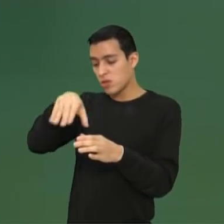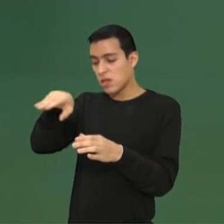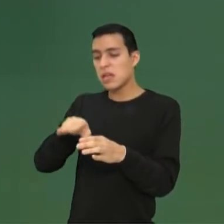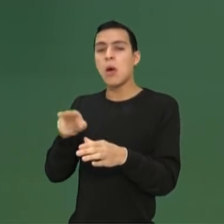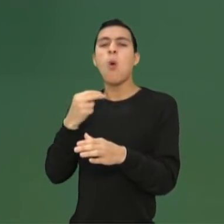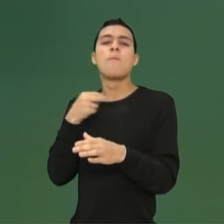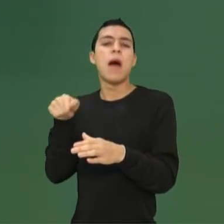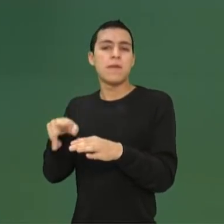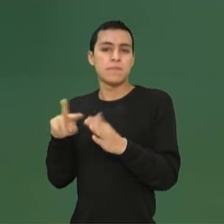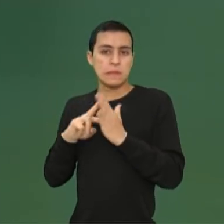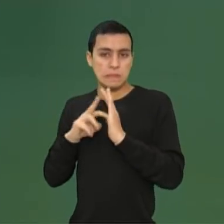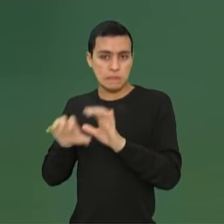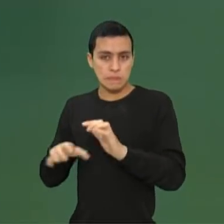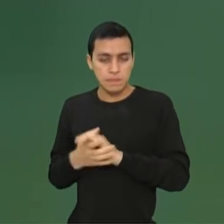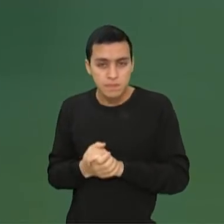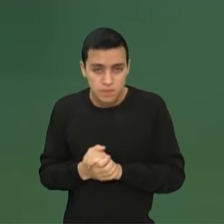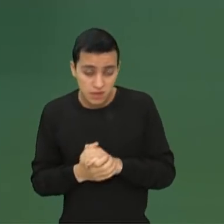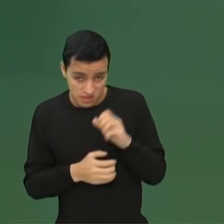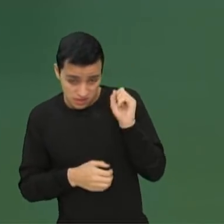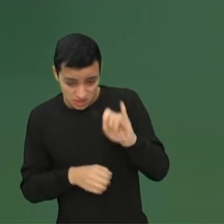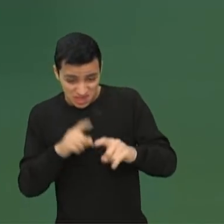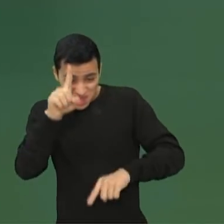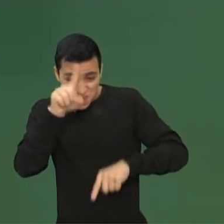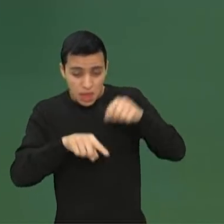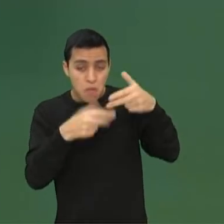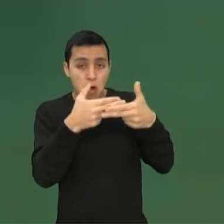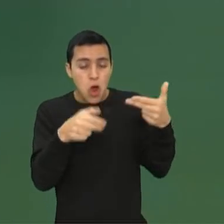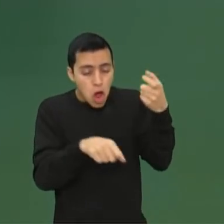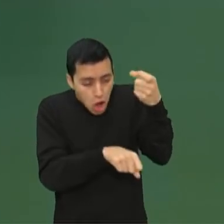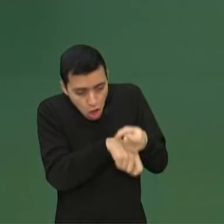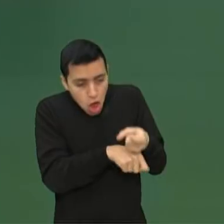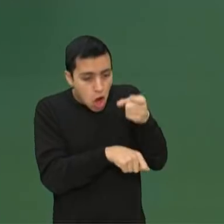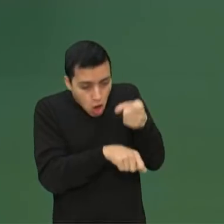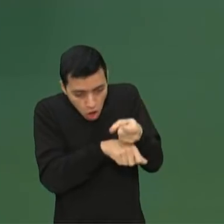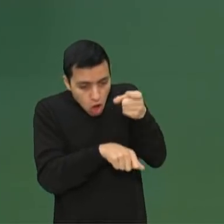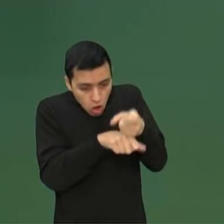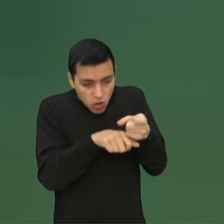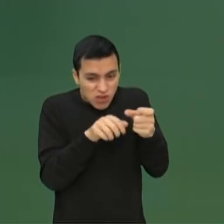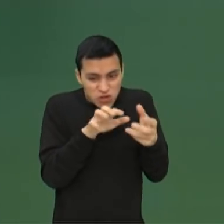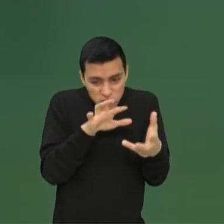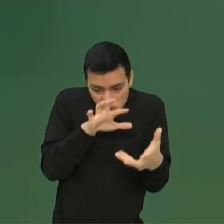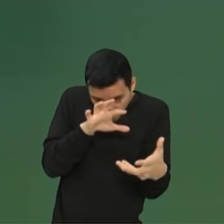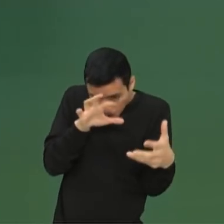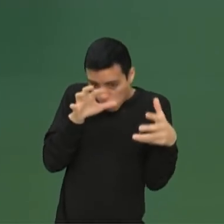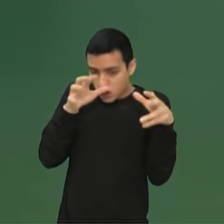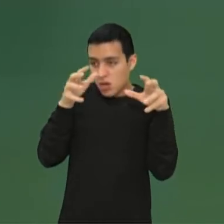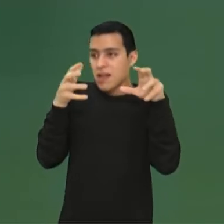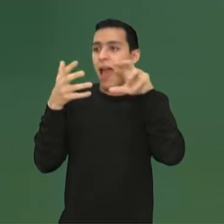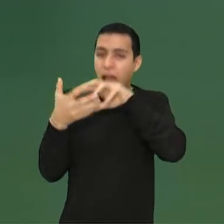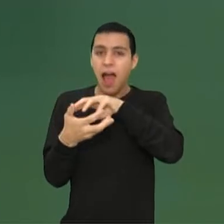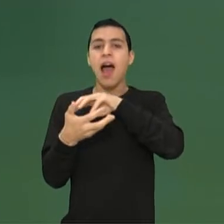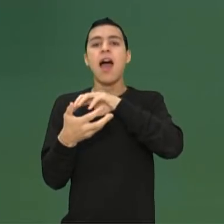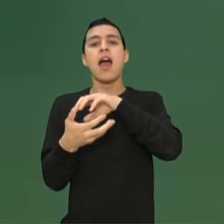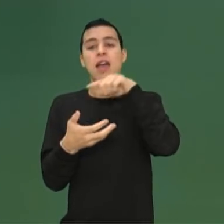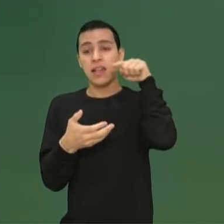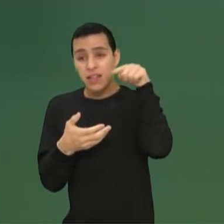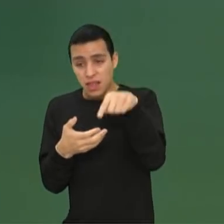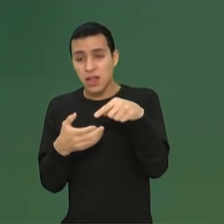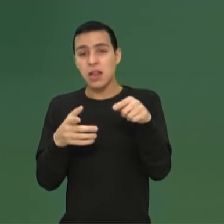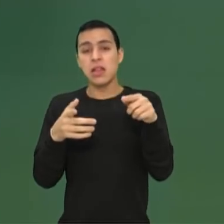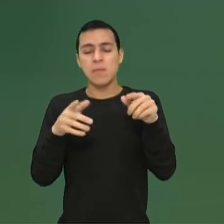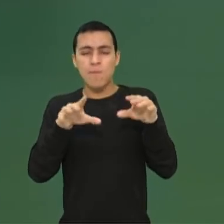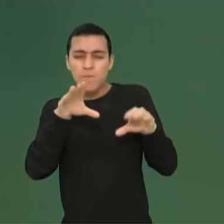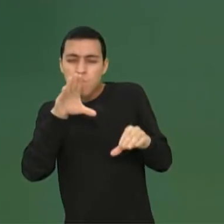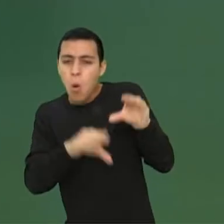lugar. Quando eu pego este material bruto e transformo ele,